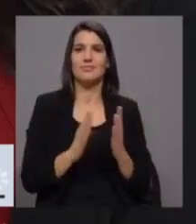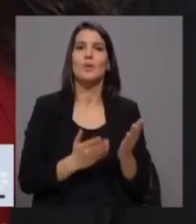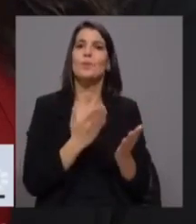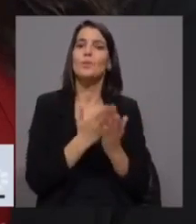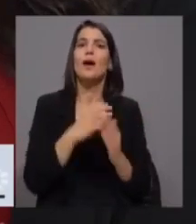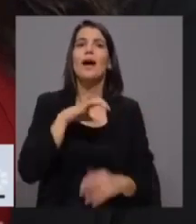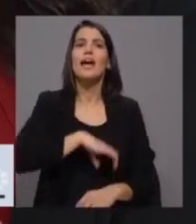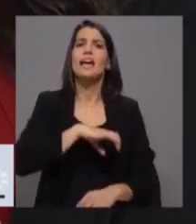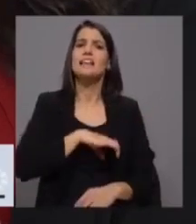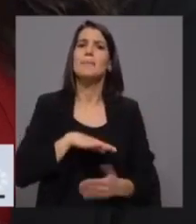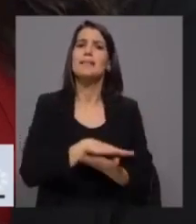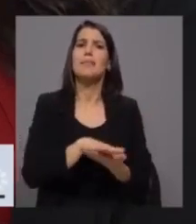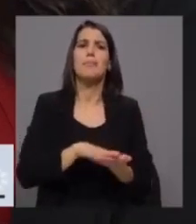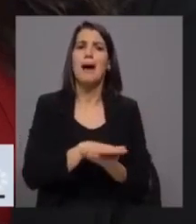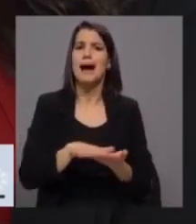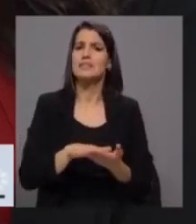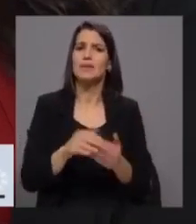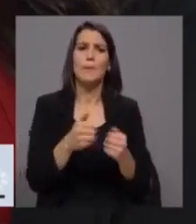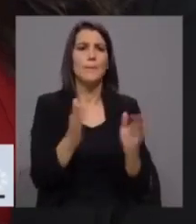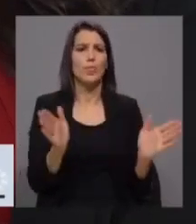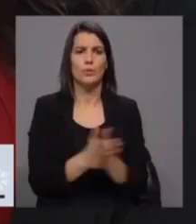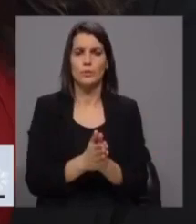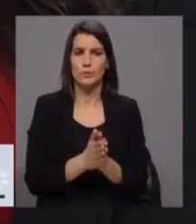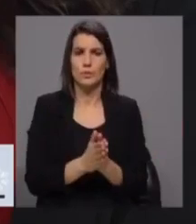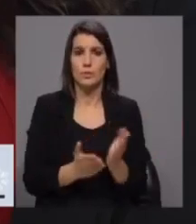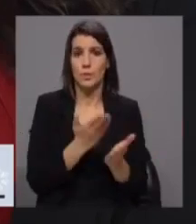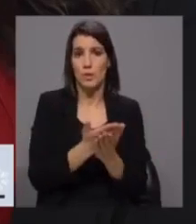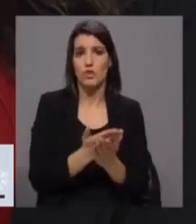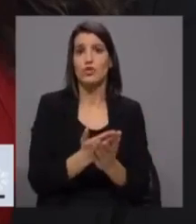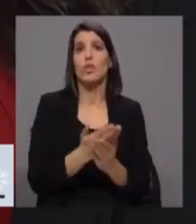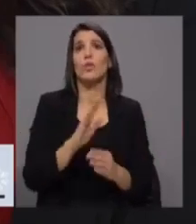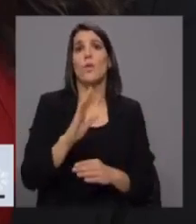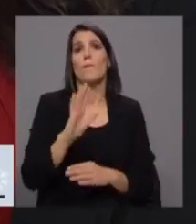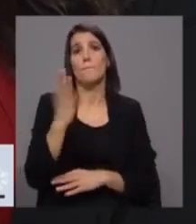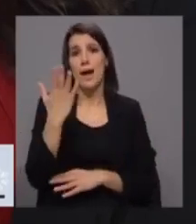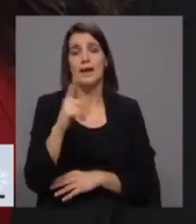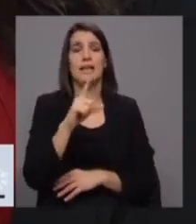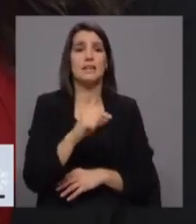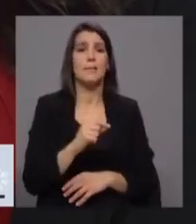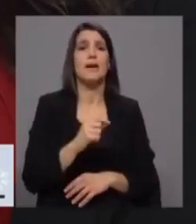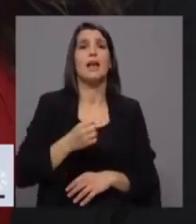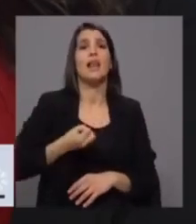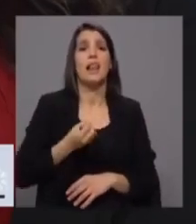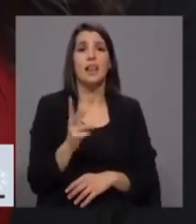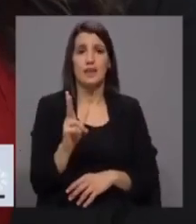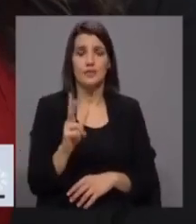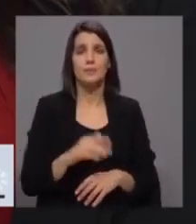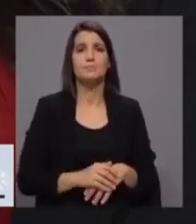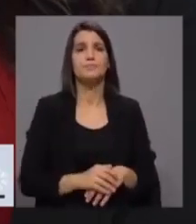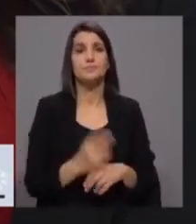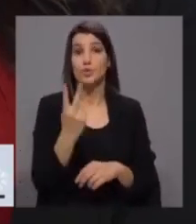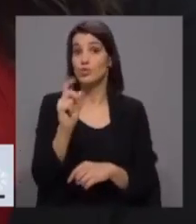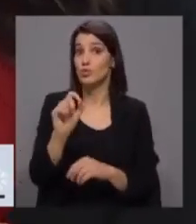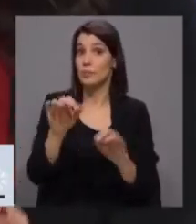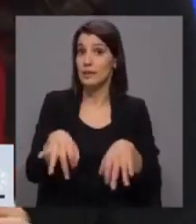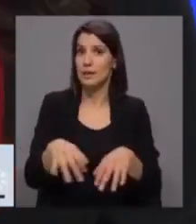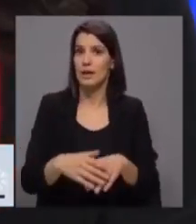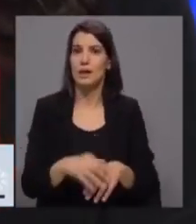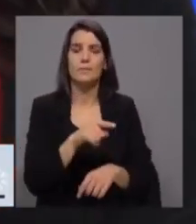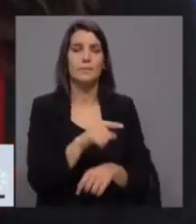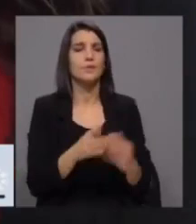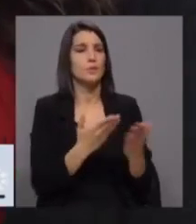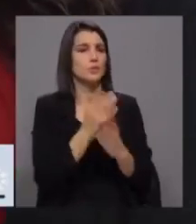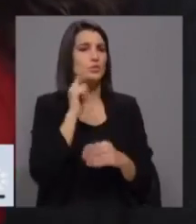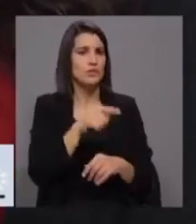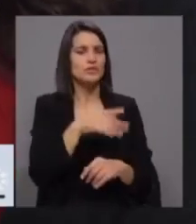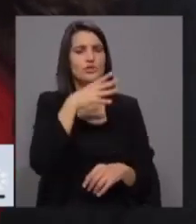do rendimento básico e incondicional, uma proposta que é do PAN e é do LIVRE, mas quando é explicada... mas eu acho que esta é uma proposta importante. Ela, quando